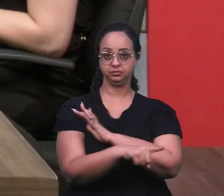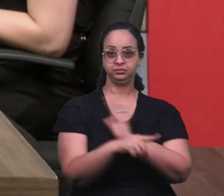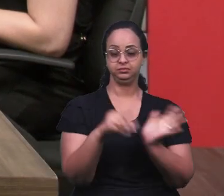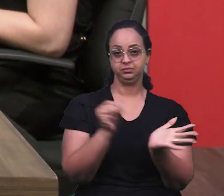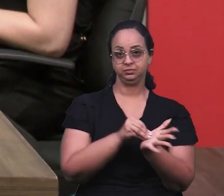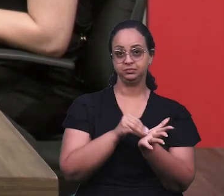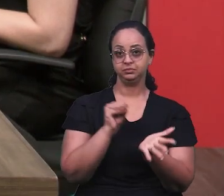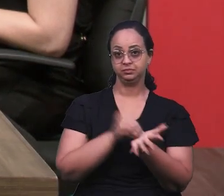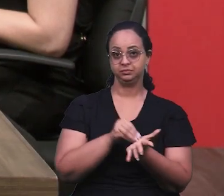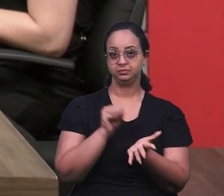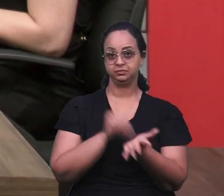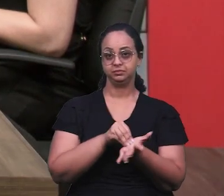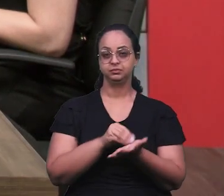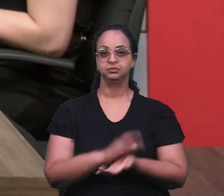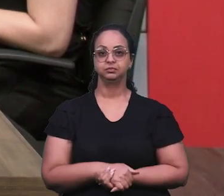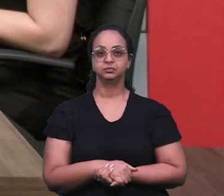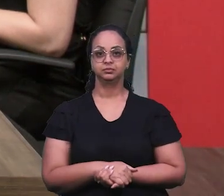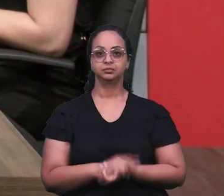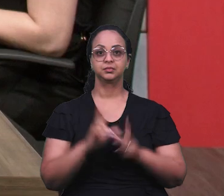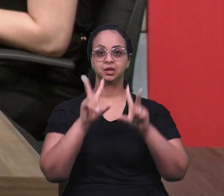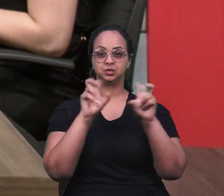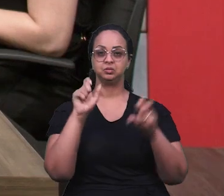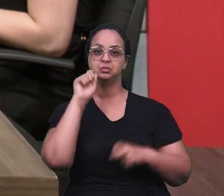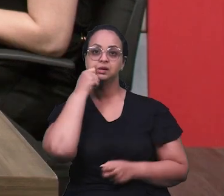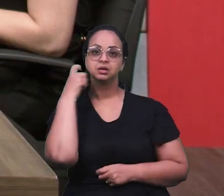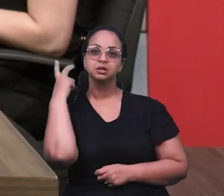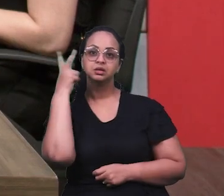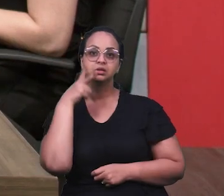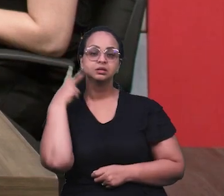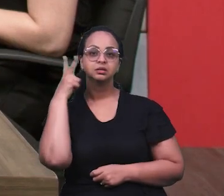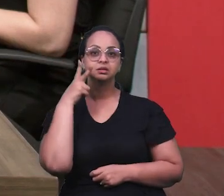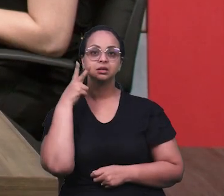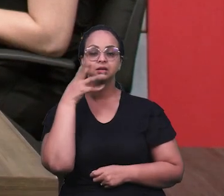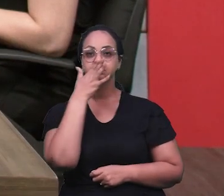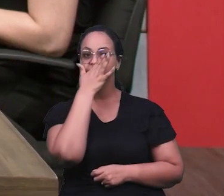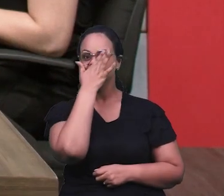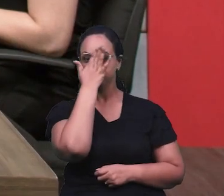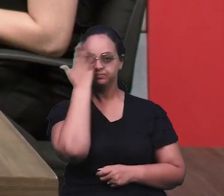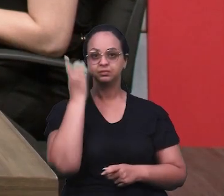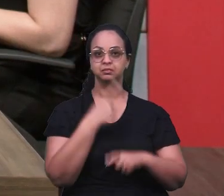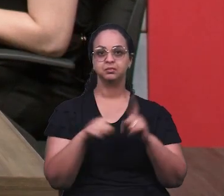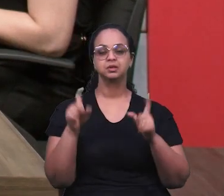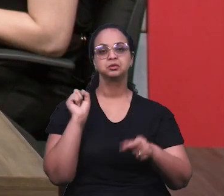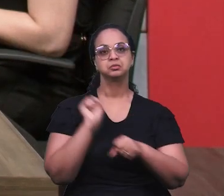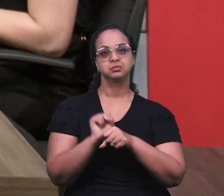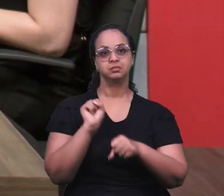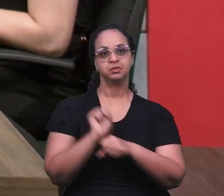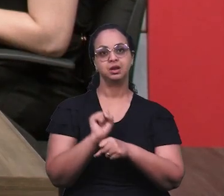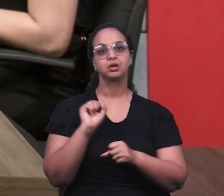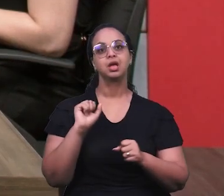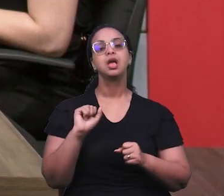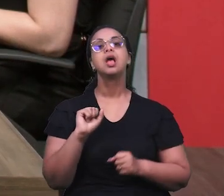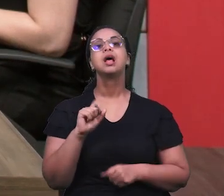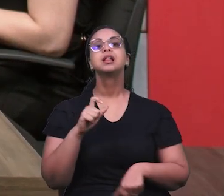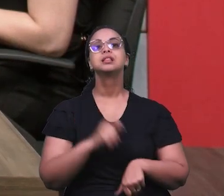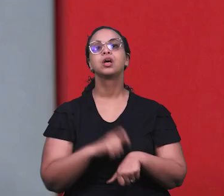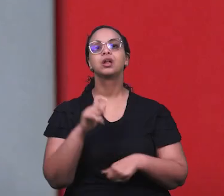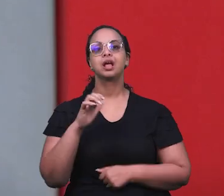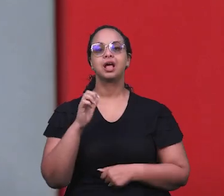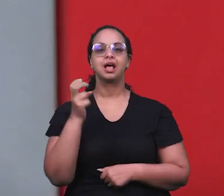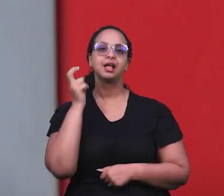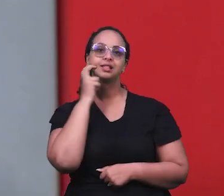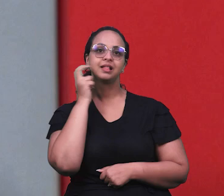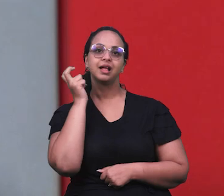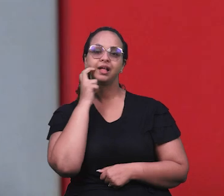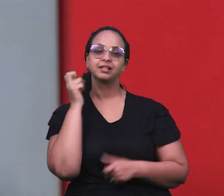ficou faltando na nossa caixinha foi sobre a ceia, mas nós vamos deixar isso para o além das palavras. A